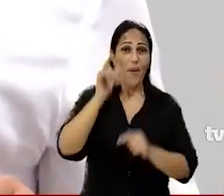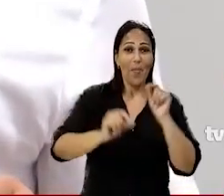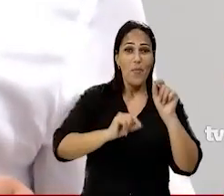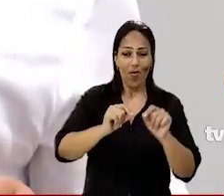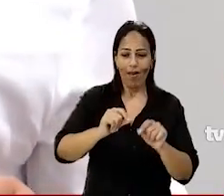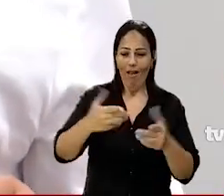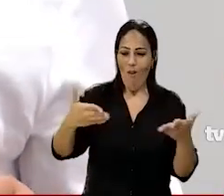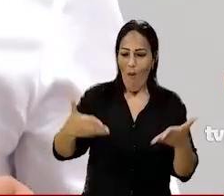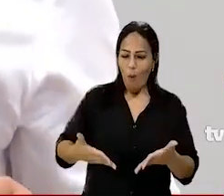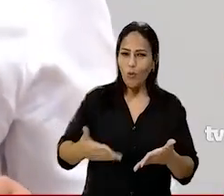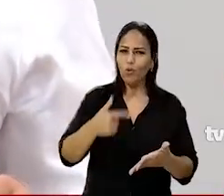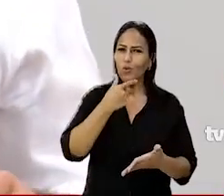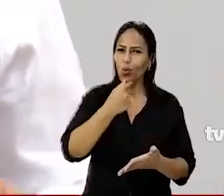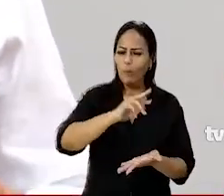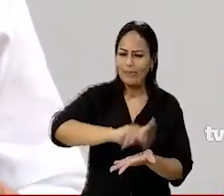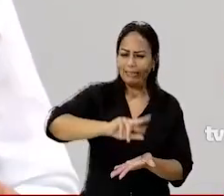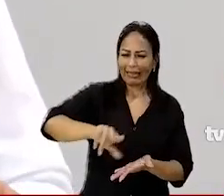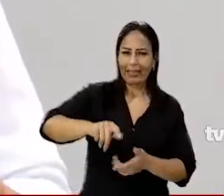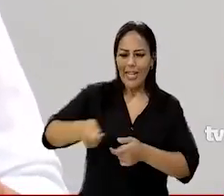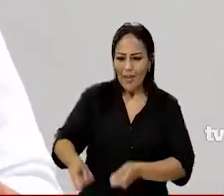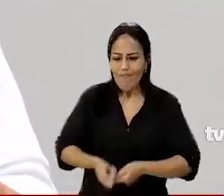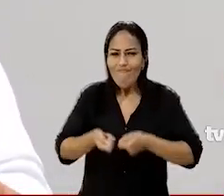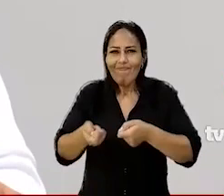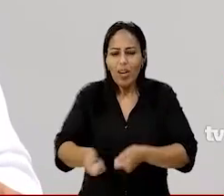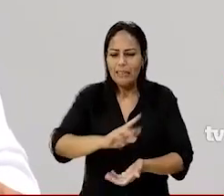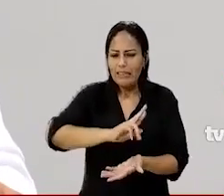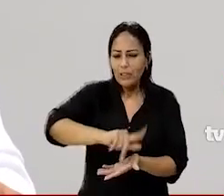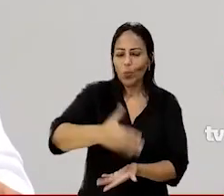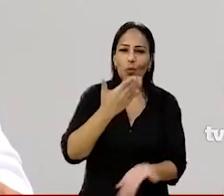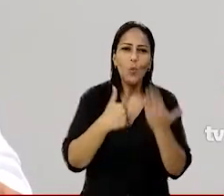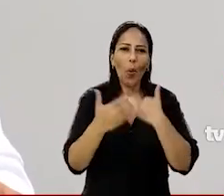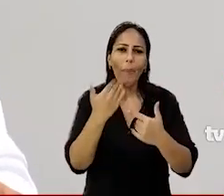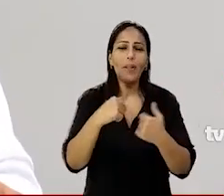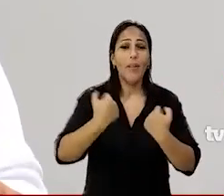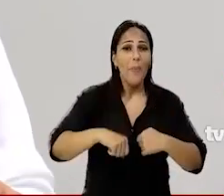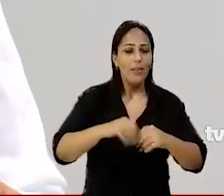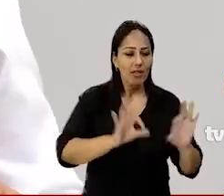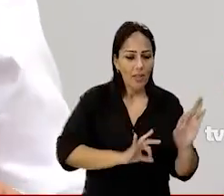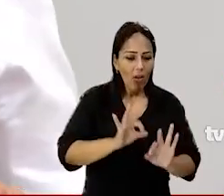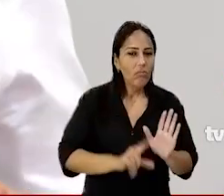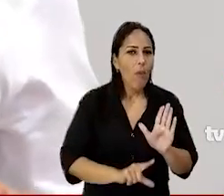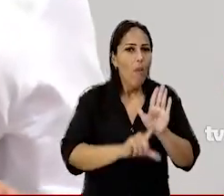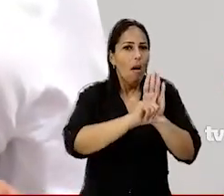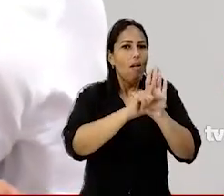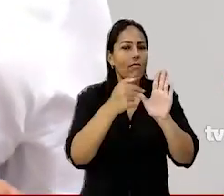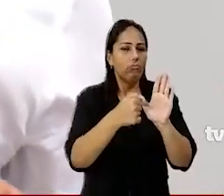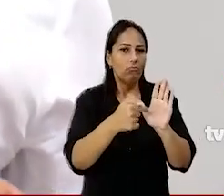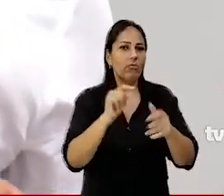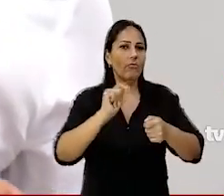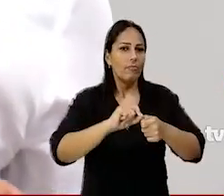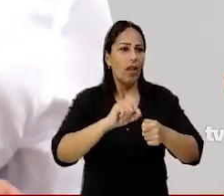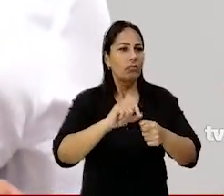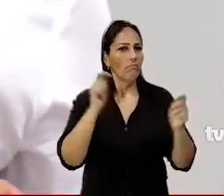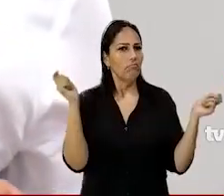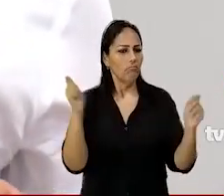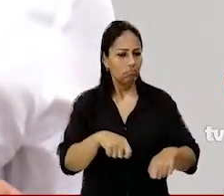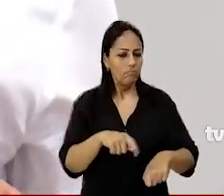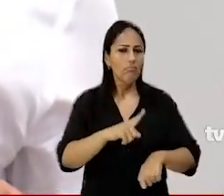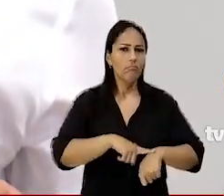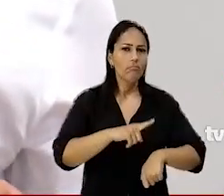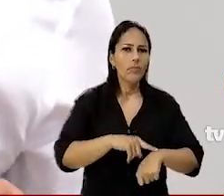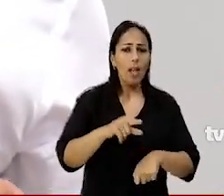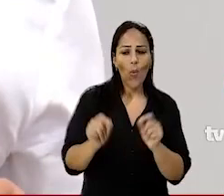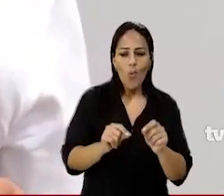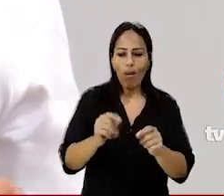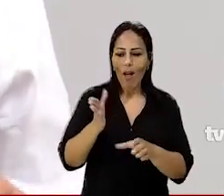produz inúmeros produtos de alimento e a gente tem que efetivar a lei que faz, condiciona o município